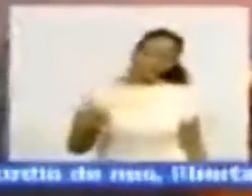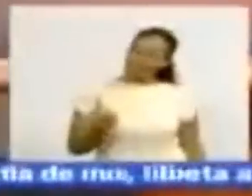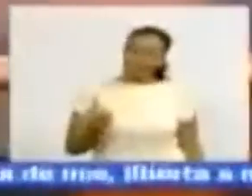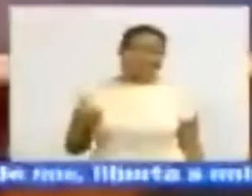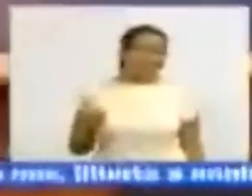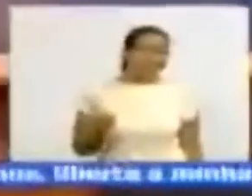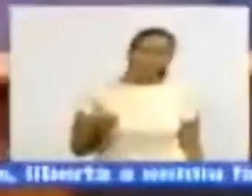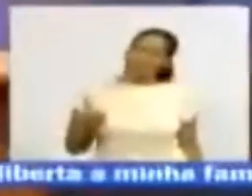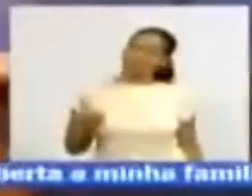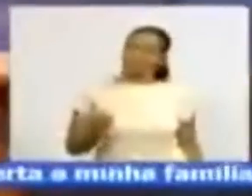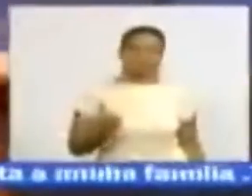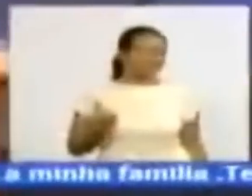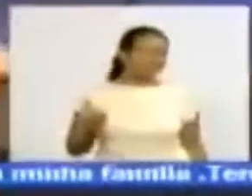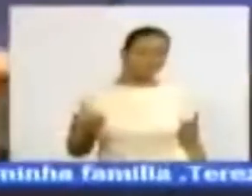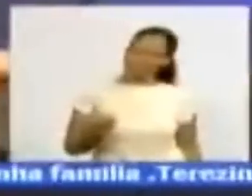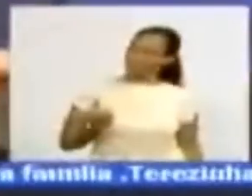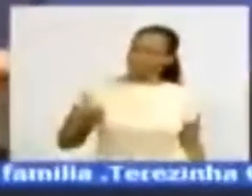Eu não sou só,